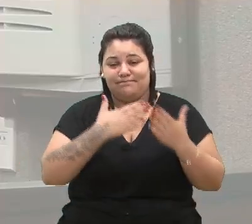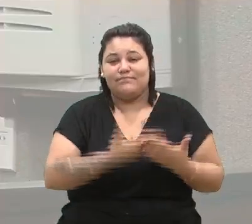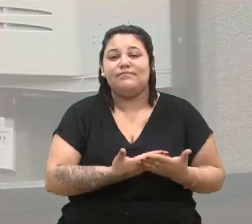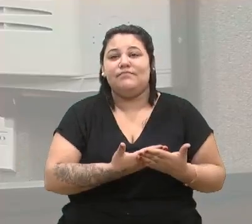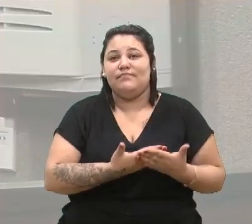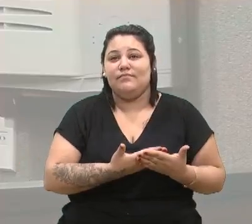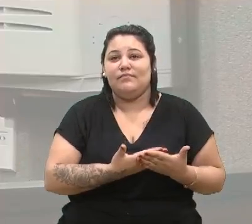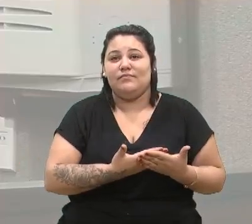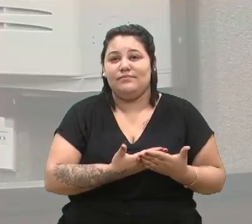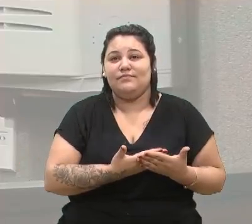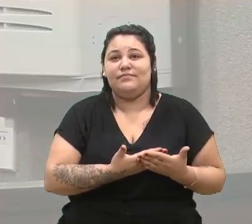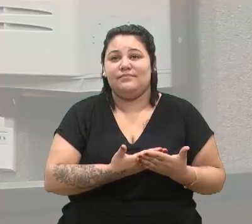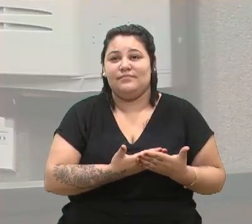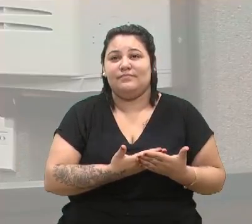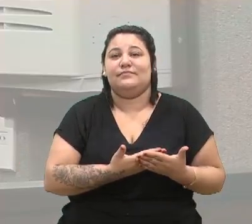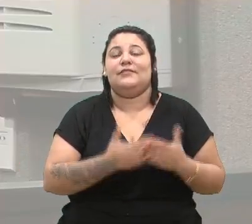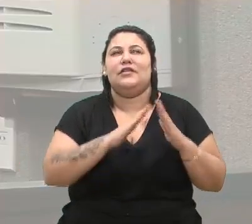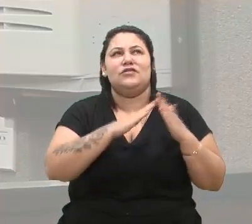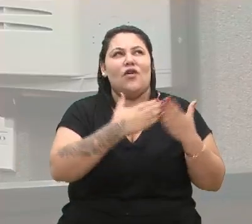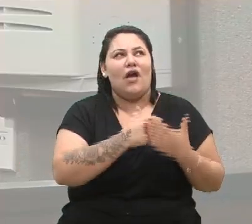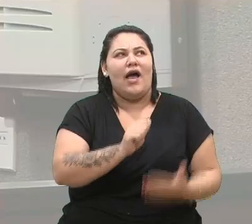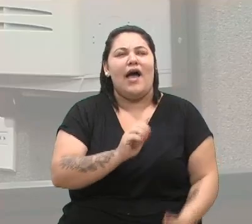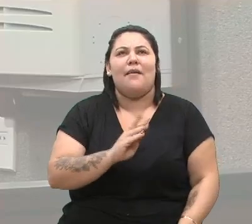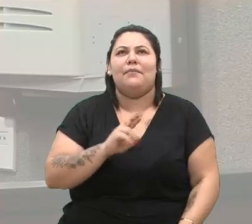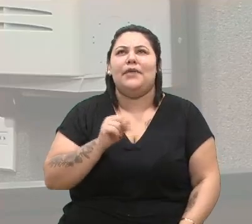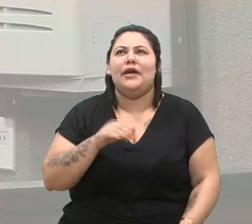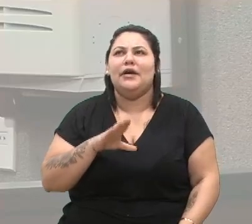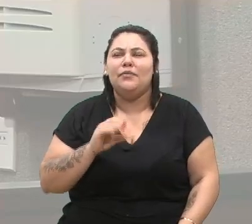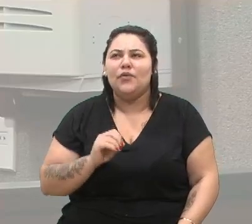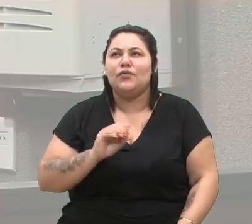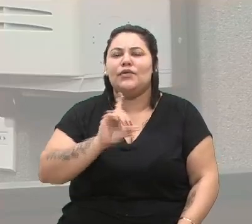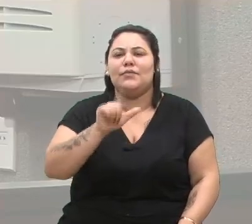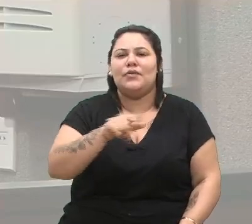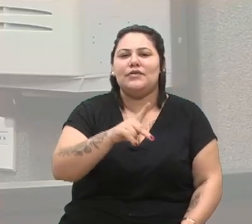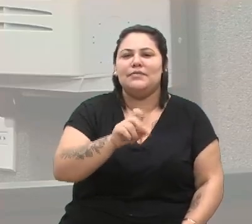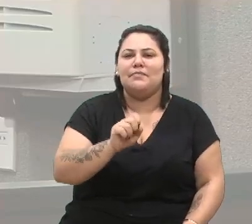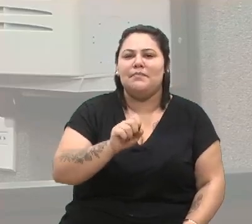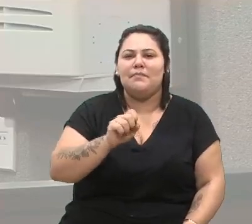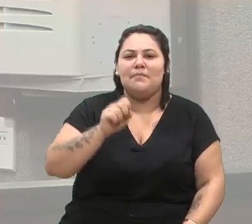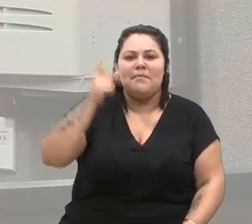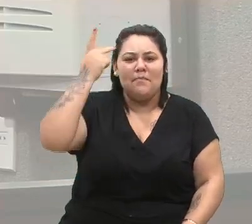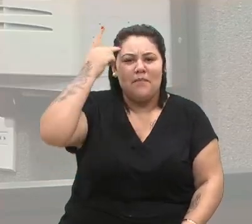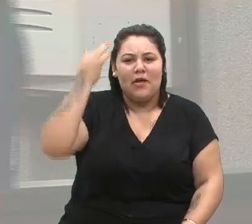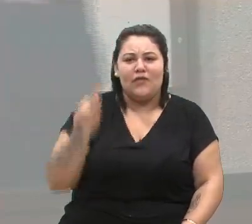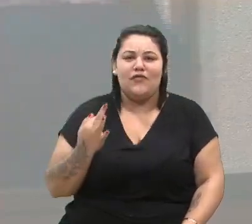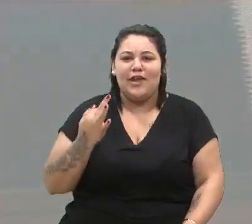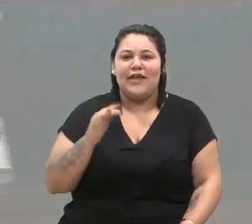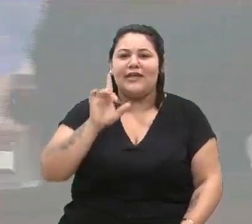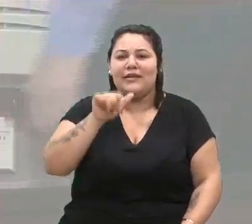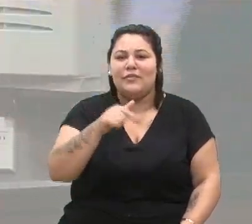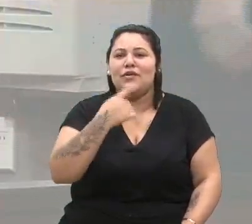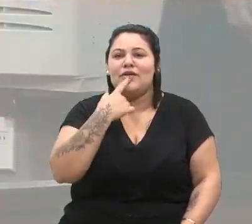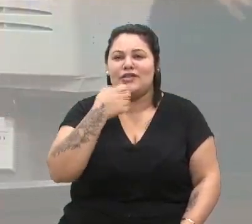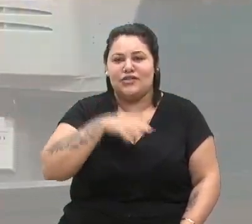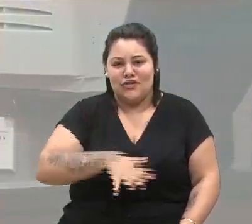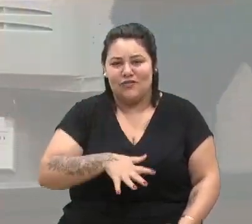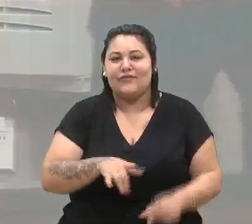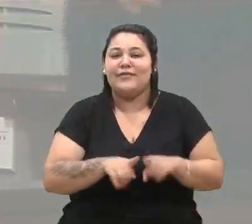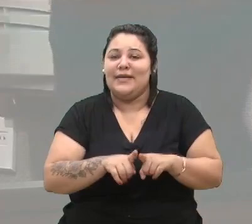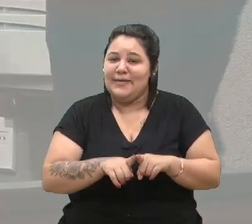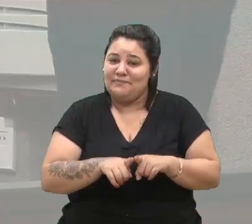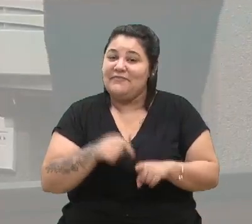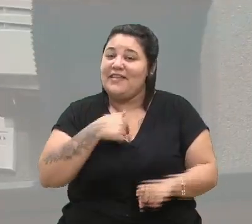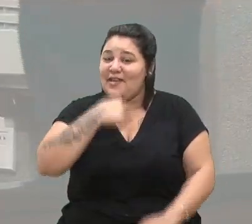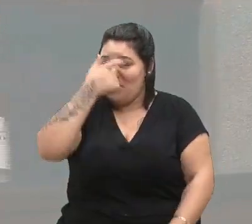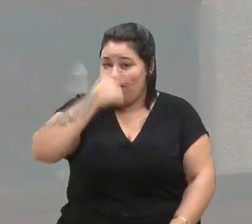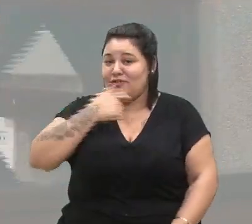tempo do Abramo Pesce, depois Paulo Freire, depois Cristóvão de Mendonça, eu acho que nós deveríamos estar celebrando